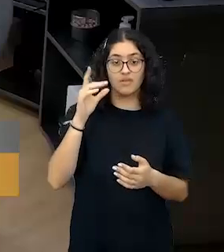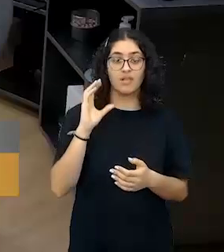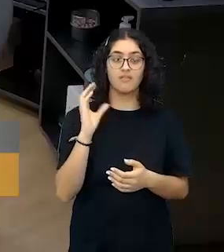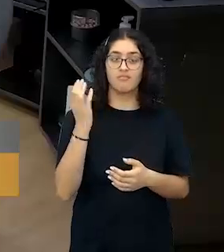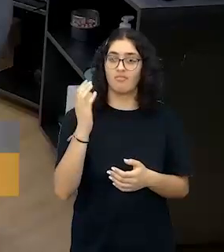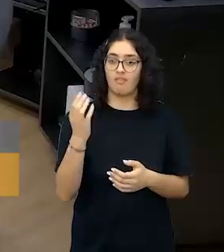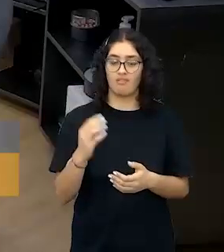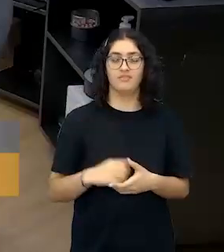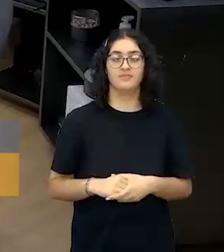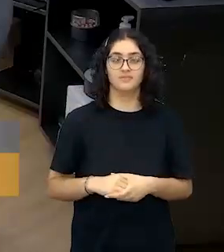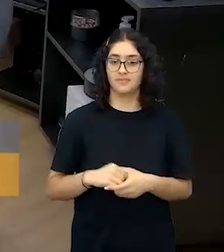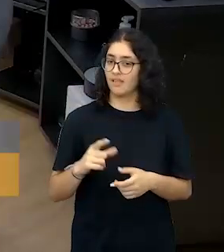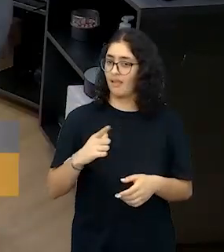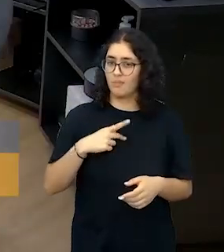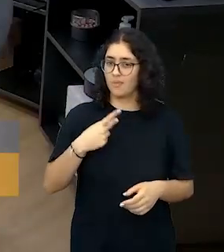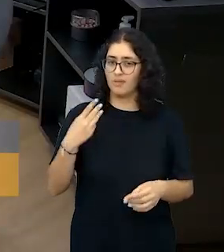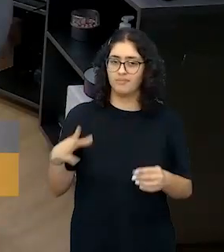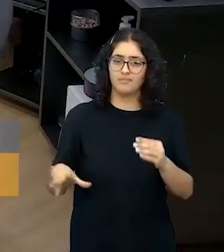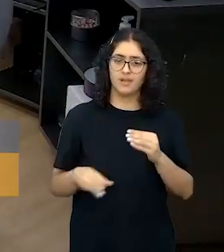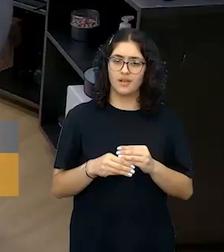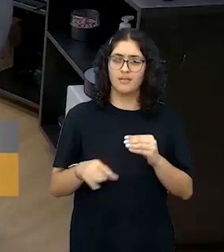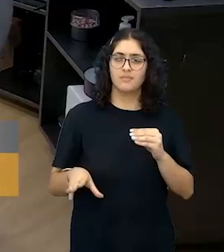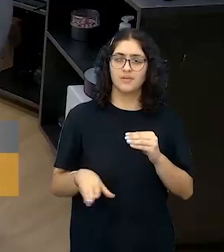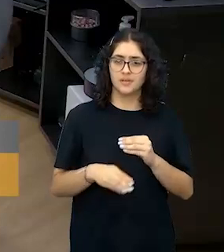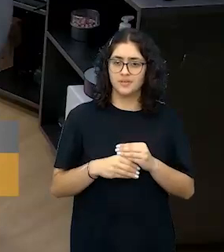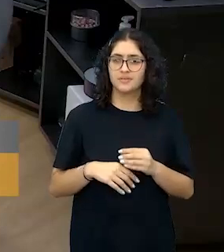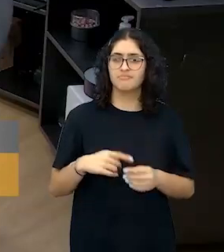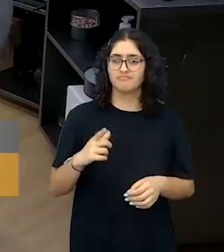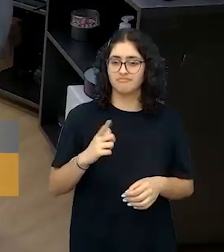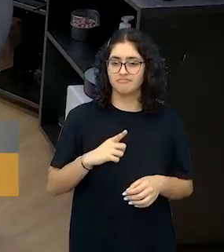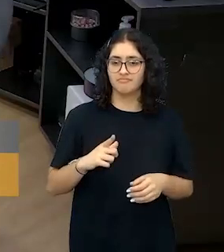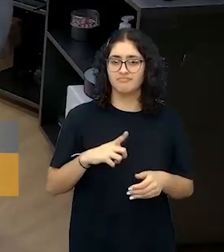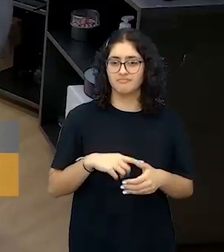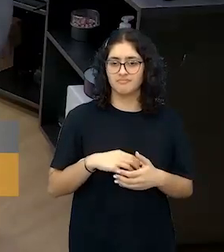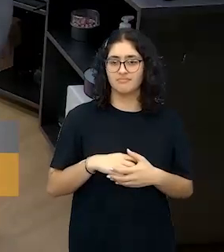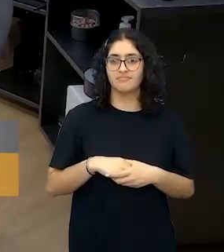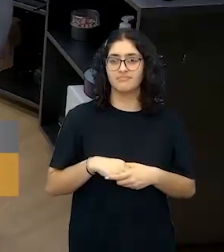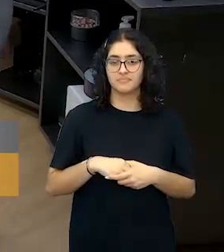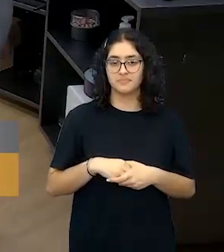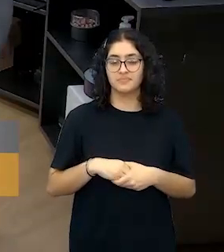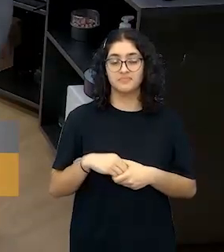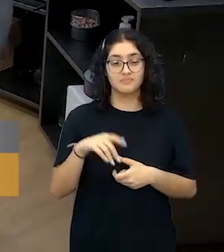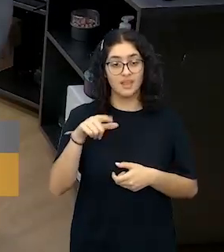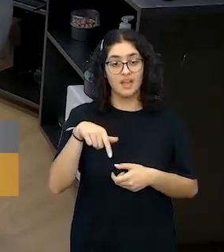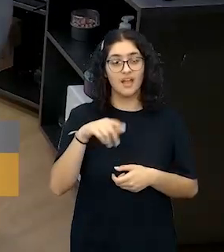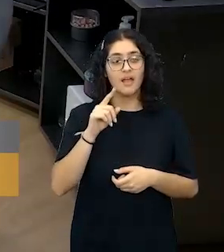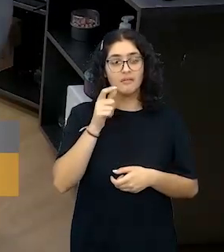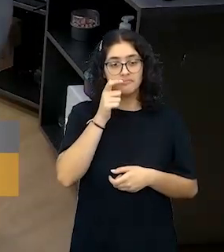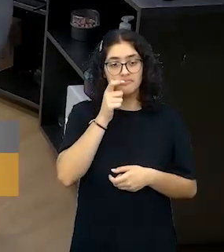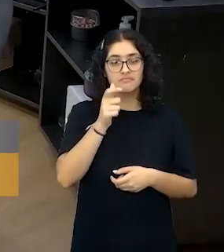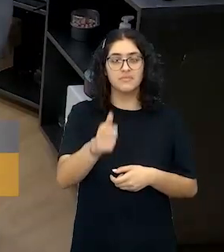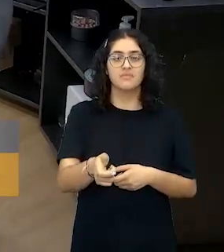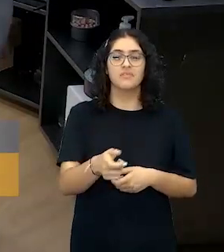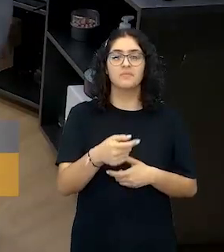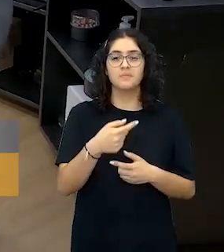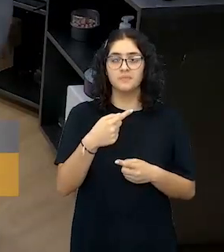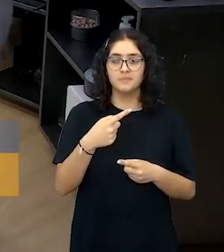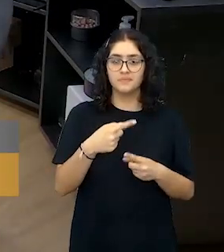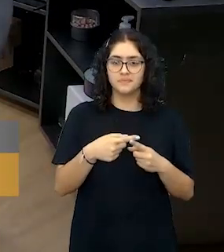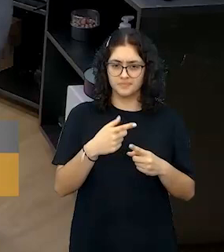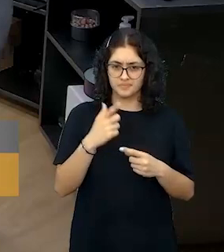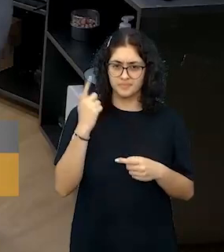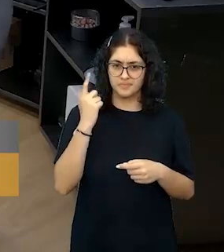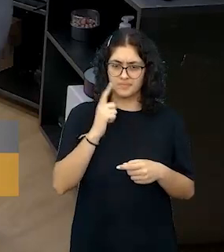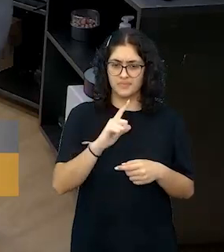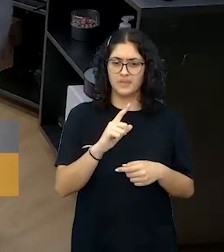Várias e várias contribuições aqui. Várias curiosidades também, bem repetidas. Realmente, né? Além de a gente